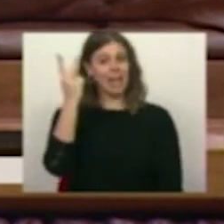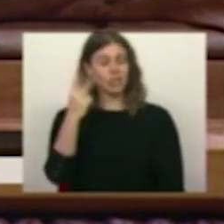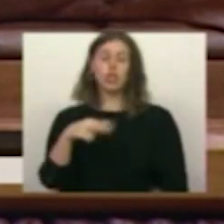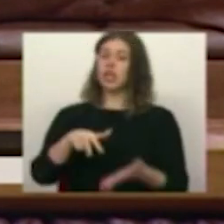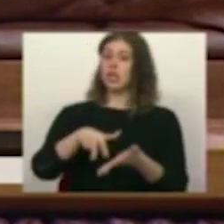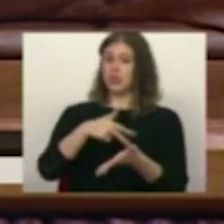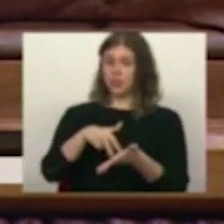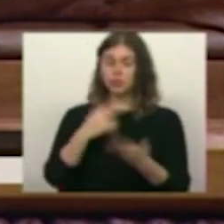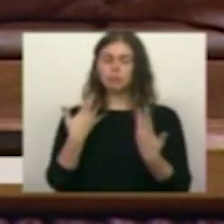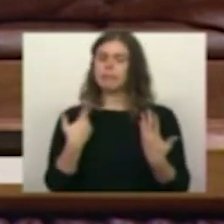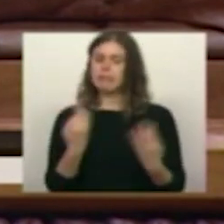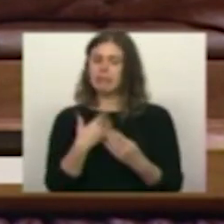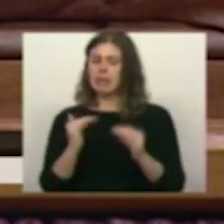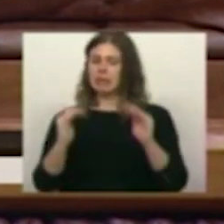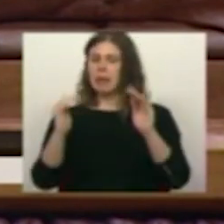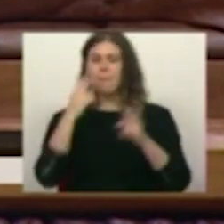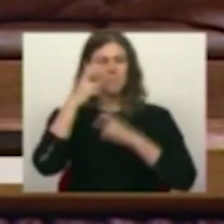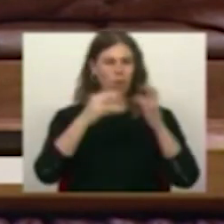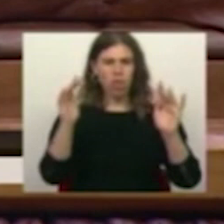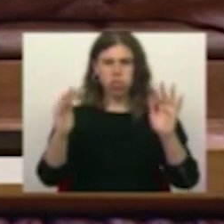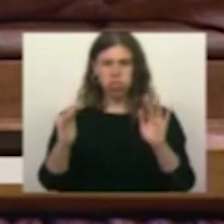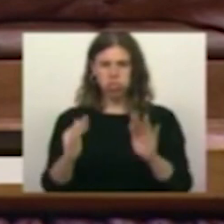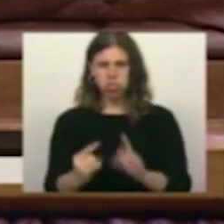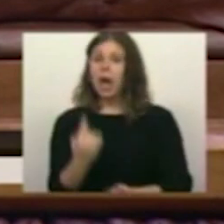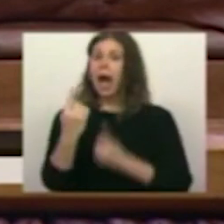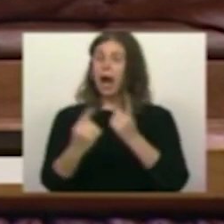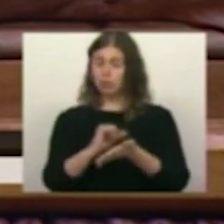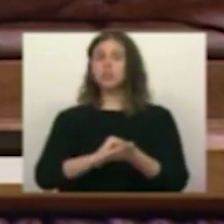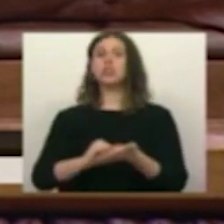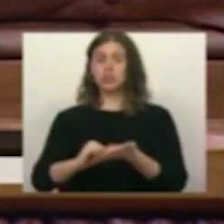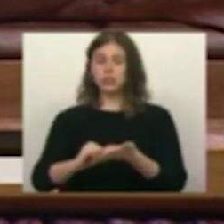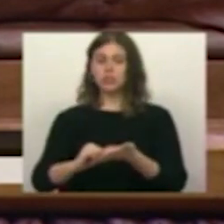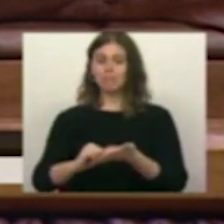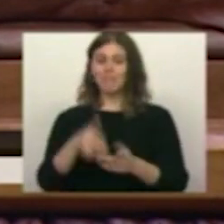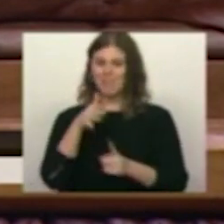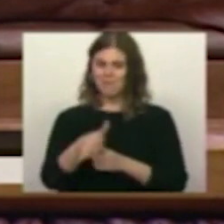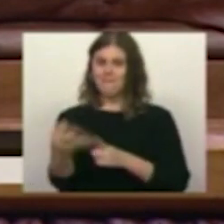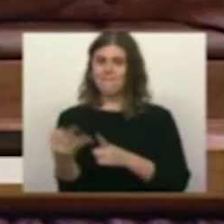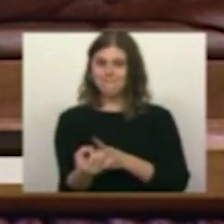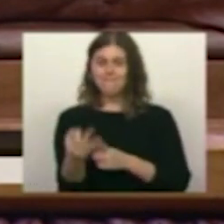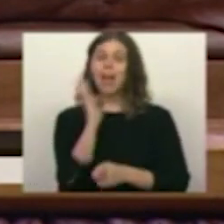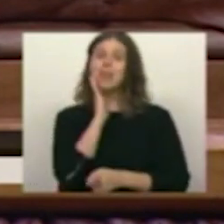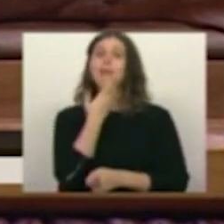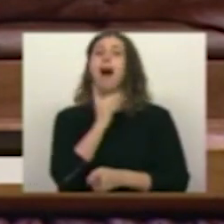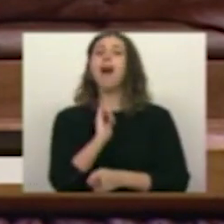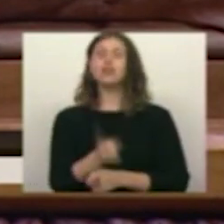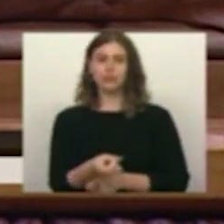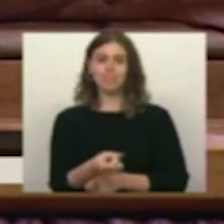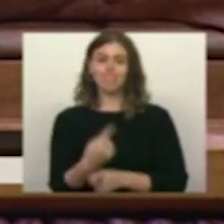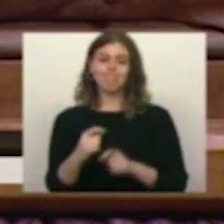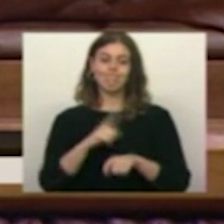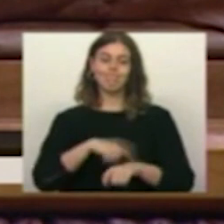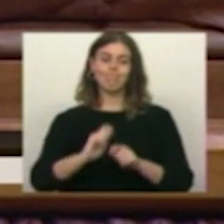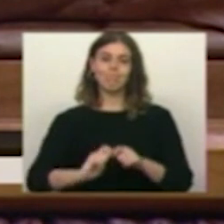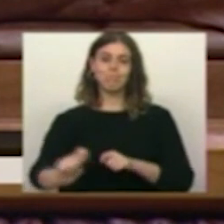eventos, tem havido uma quebra de procura e alguns cancelamentos, cujo impacto verdadeiramente dependerá da